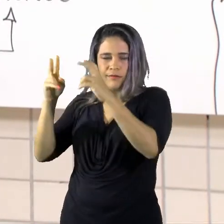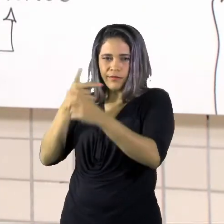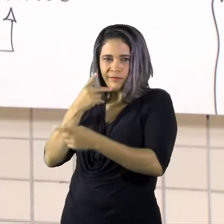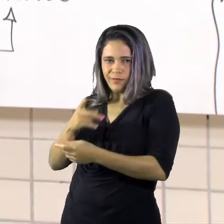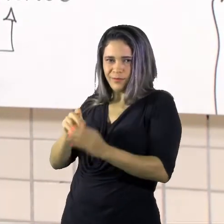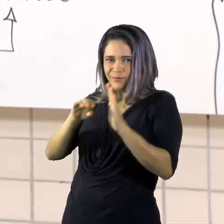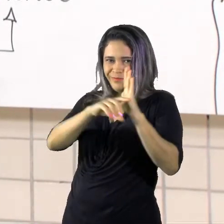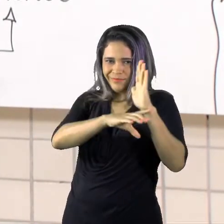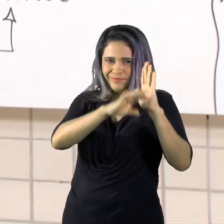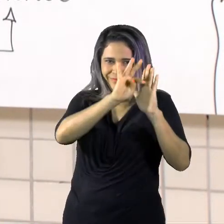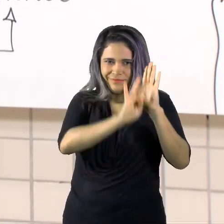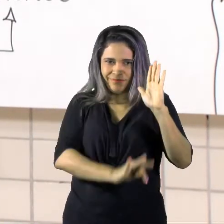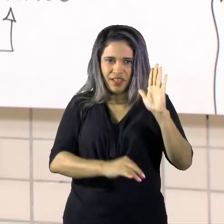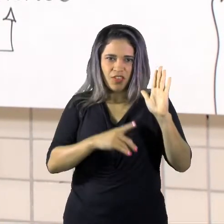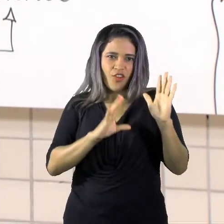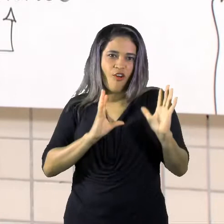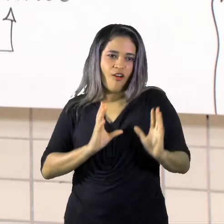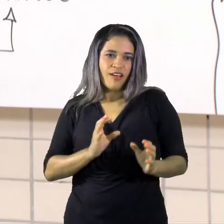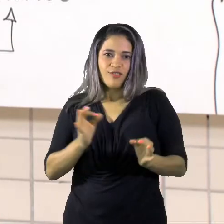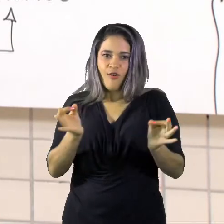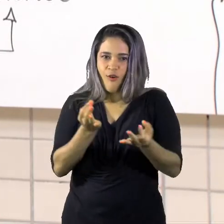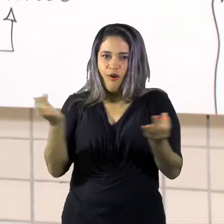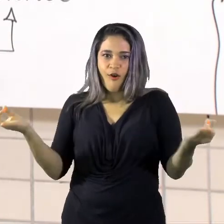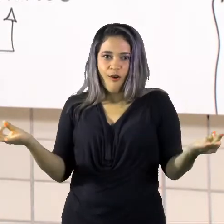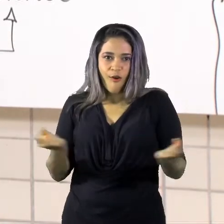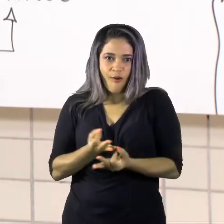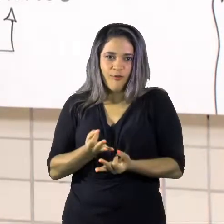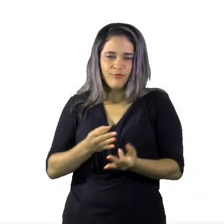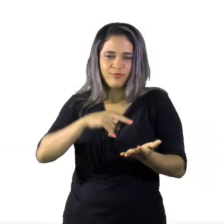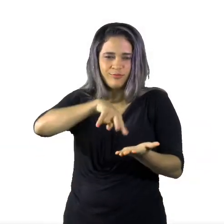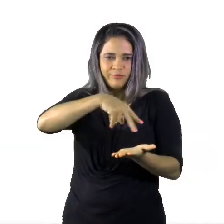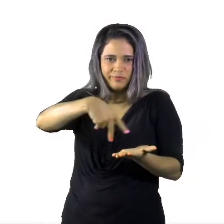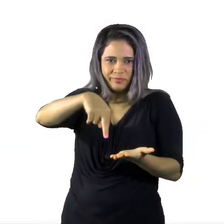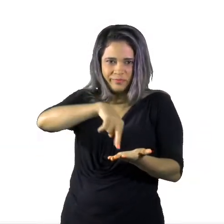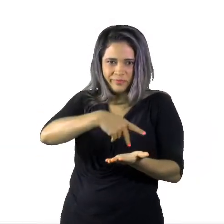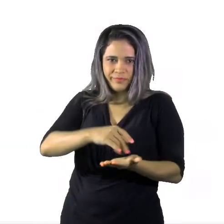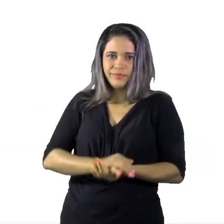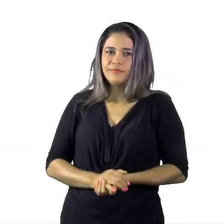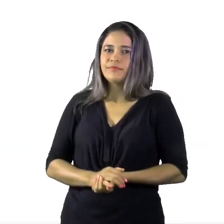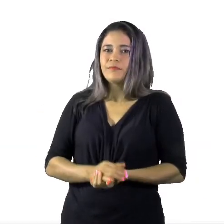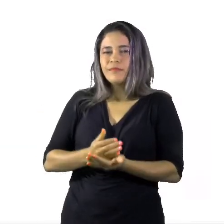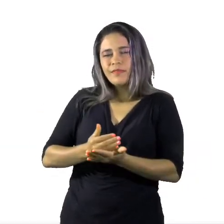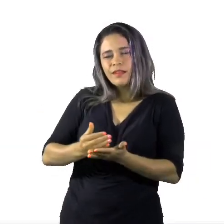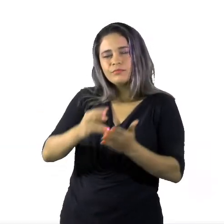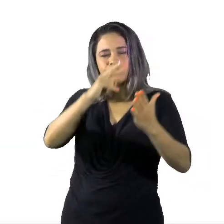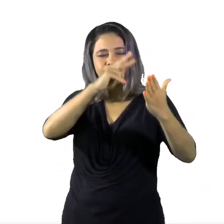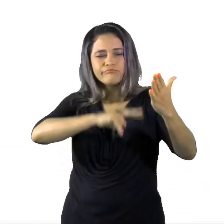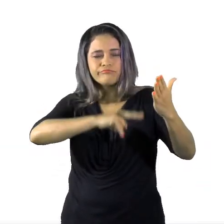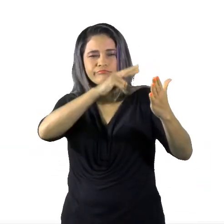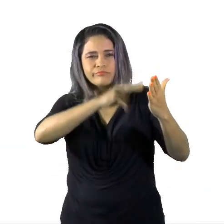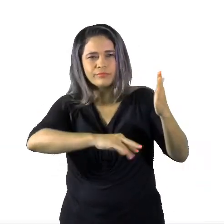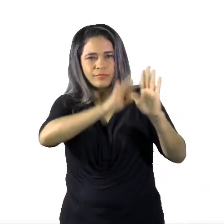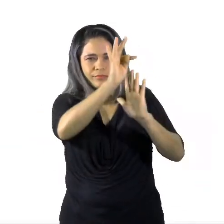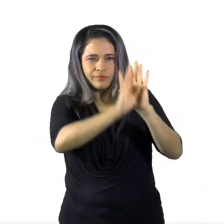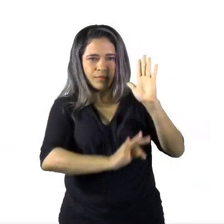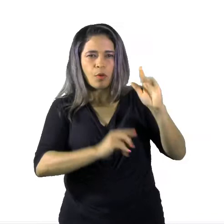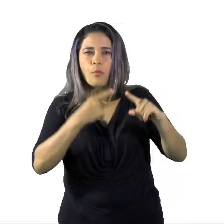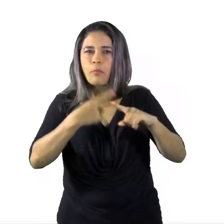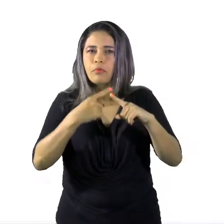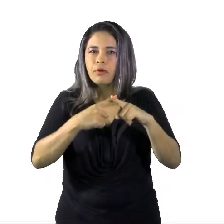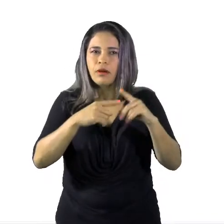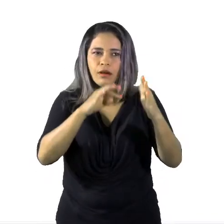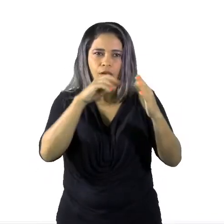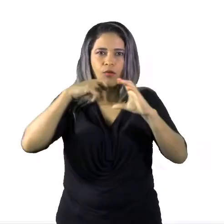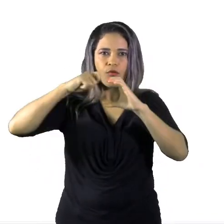que eles são ótimos dançarinos. A partir da leitura dos textos, por que o vídeo viralizou e causou